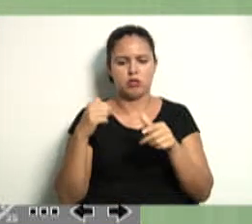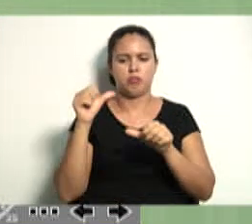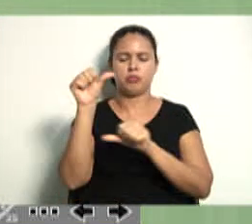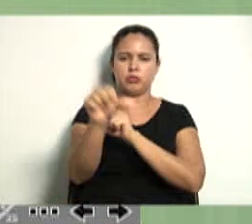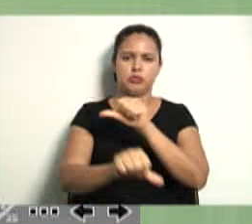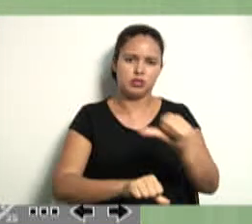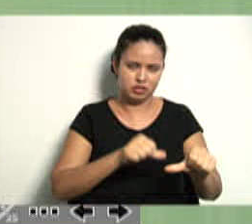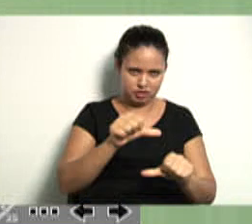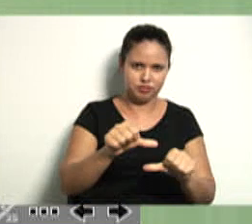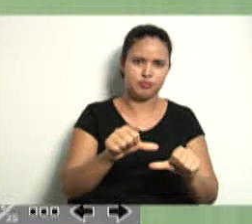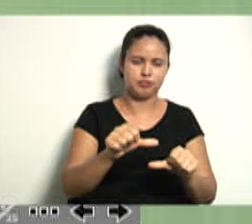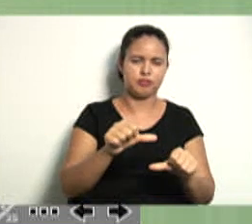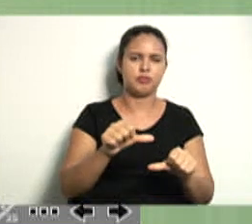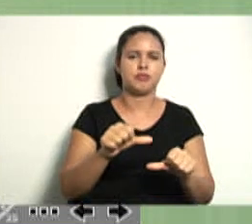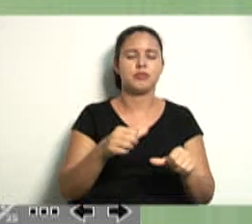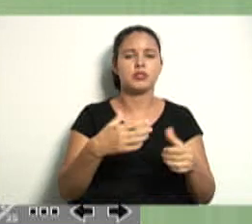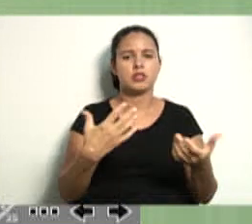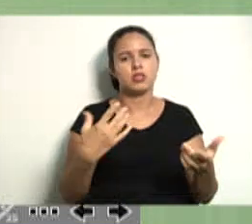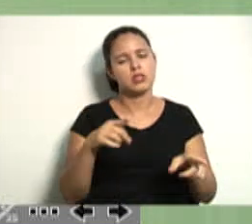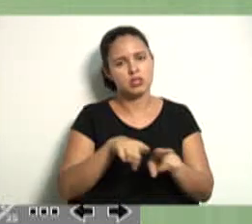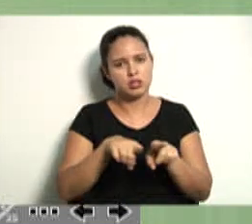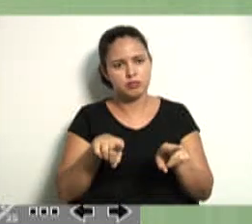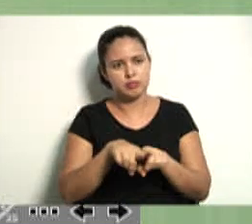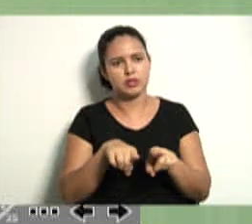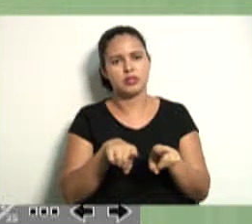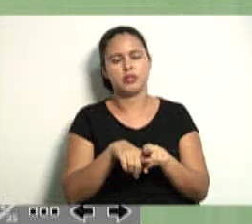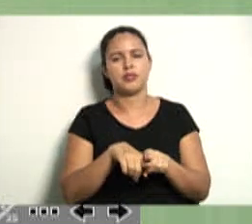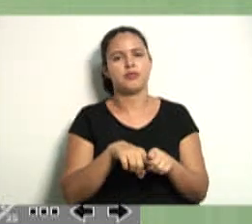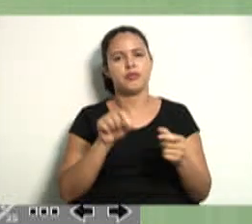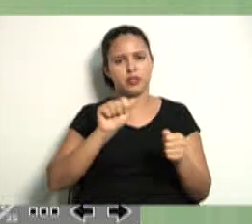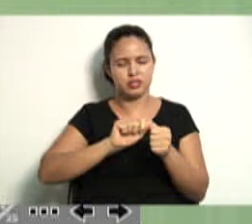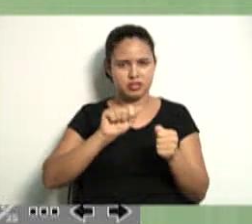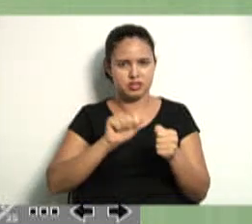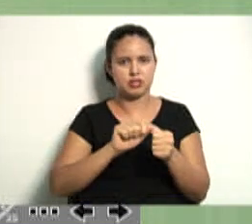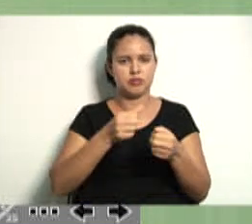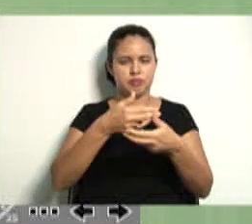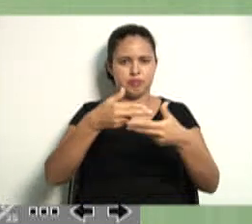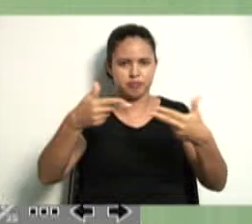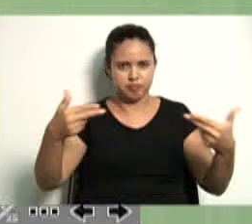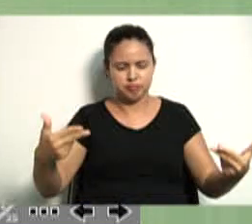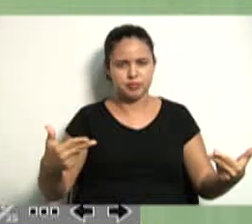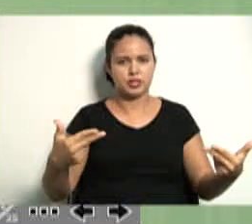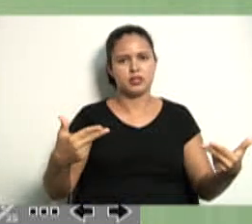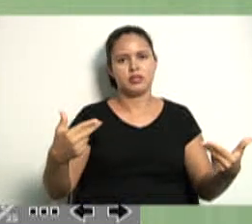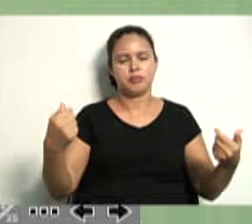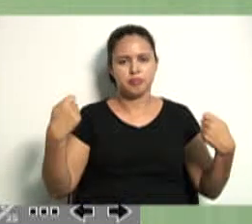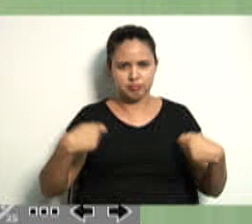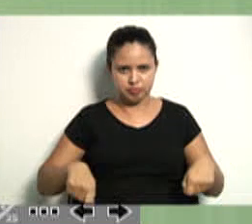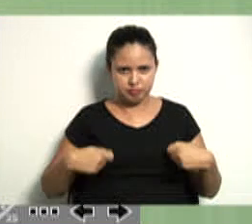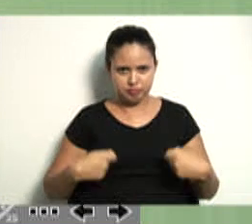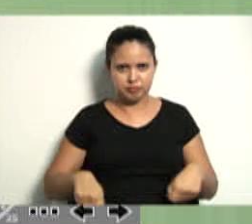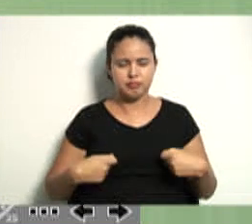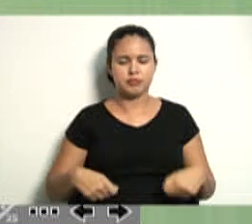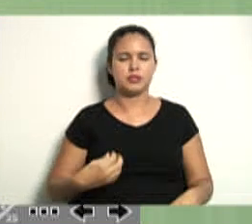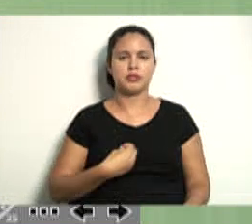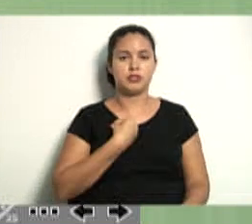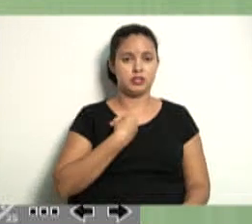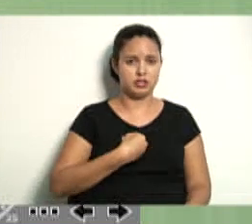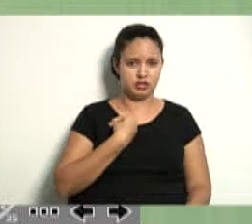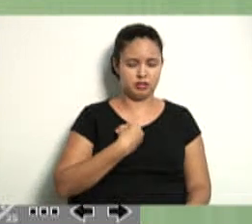isso, produzir os bens que nós precisamos para a nossa vida